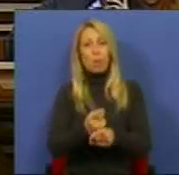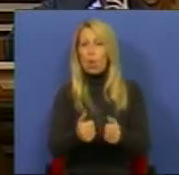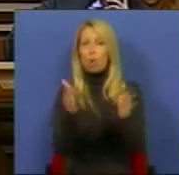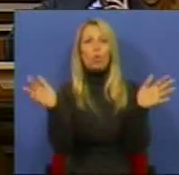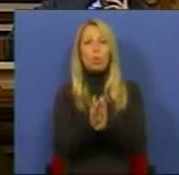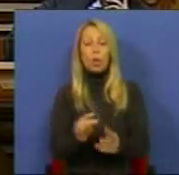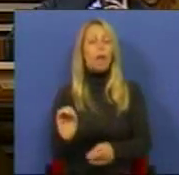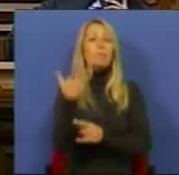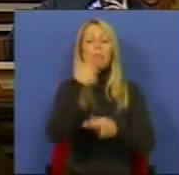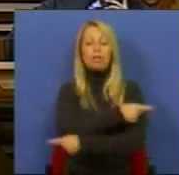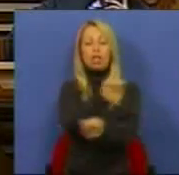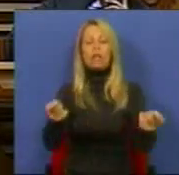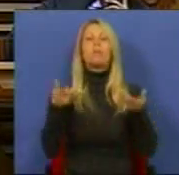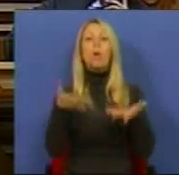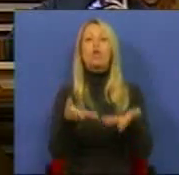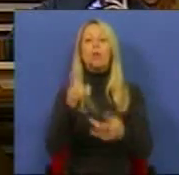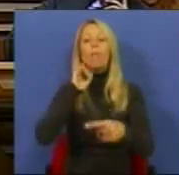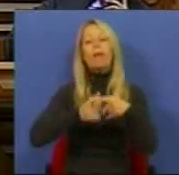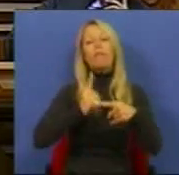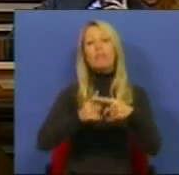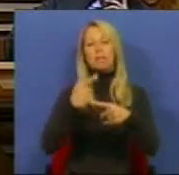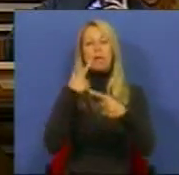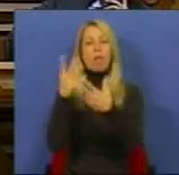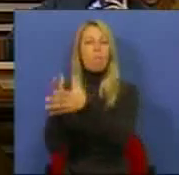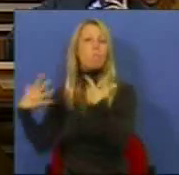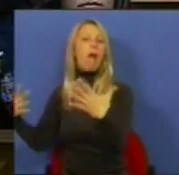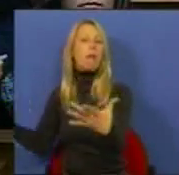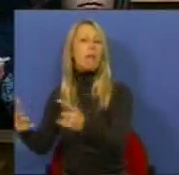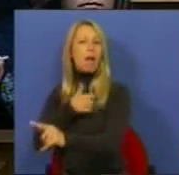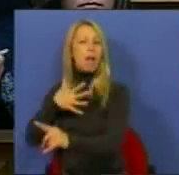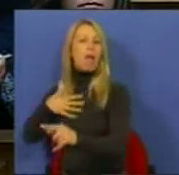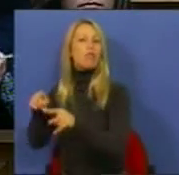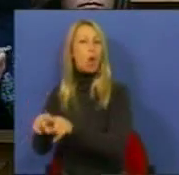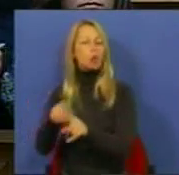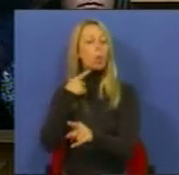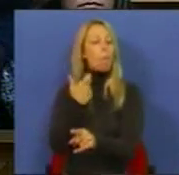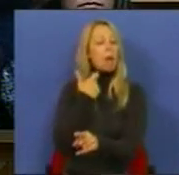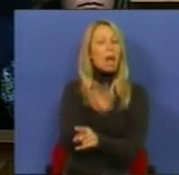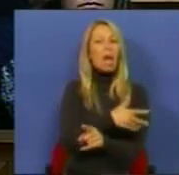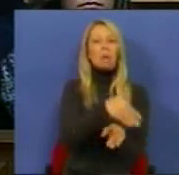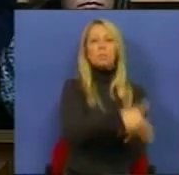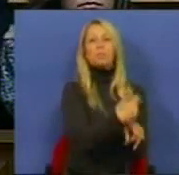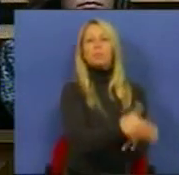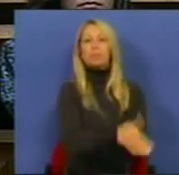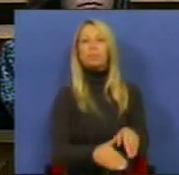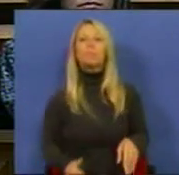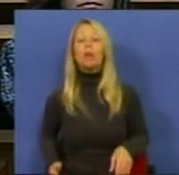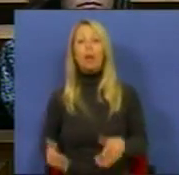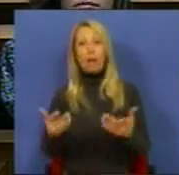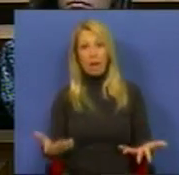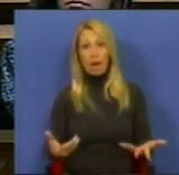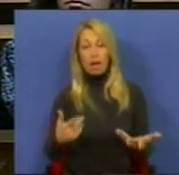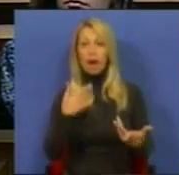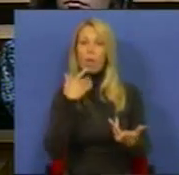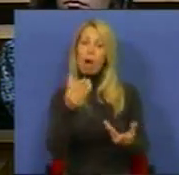de distribuição das ajudas, beneficiando os grandes em detrimento dos médios e dos mais pequenos. A resolução pede